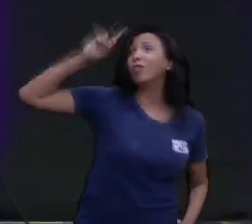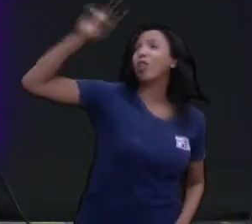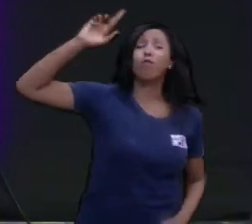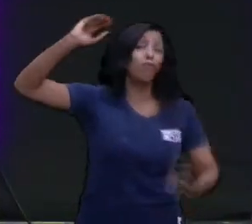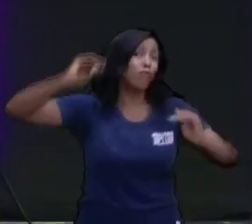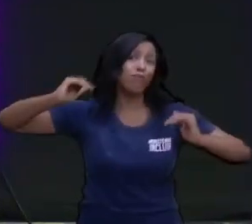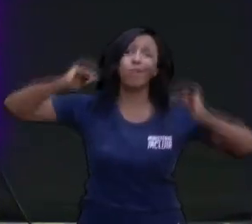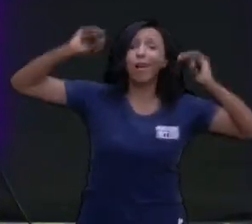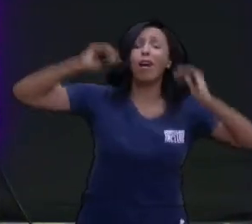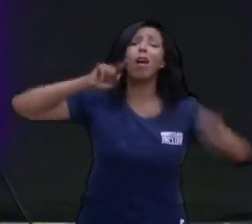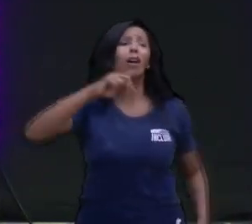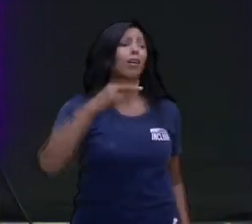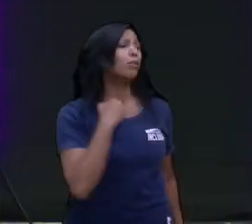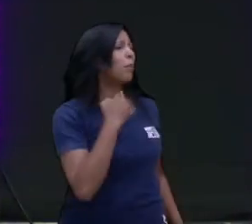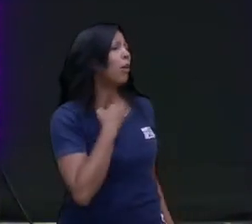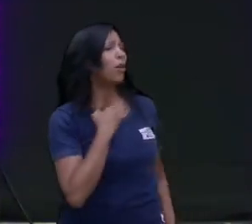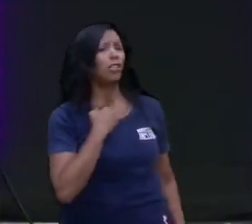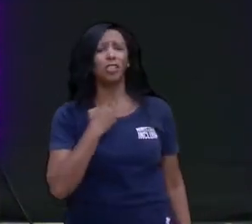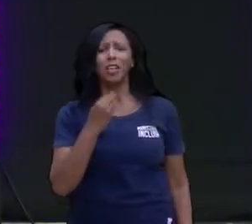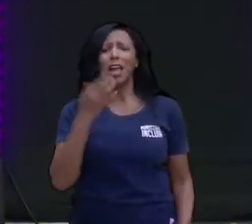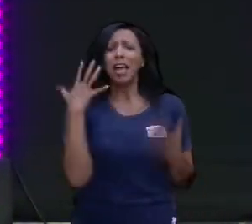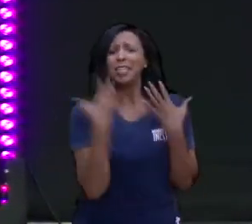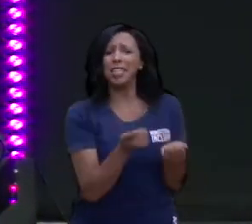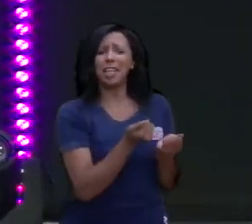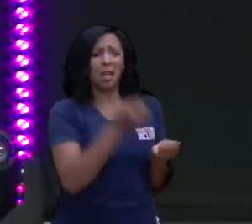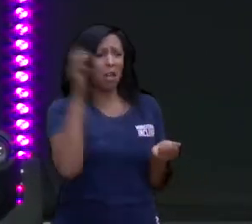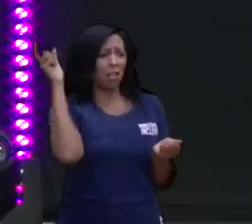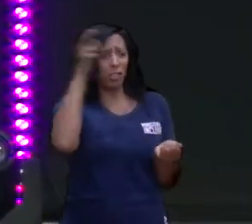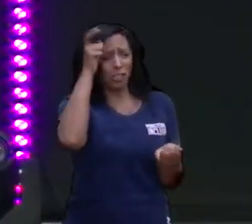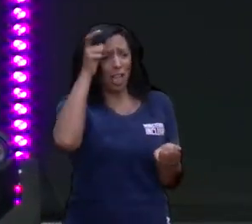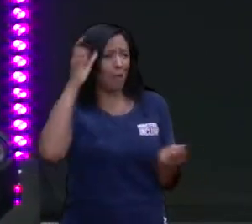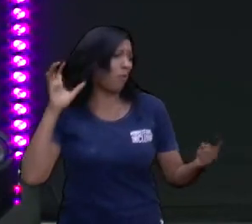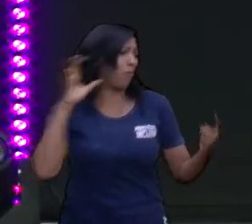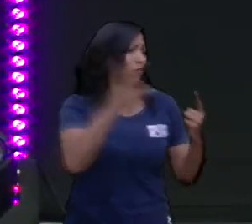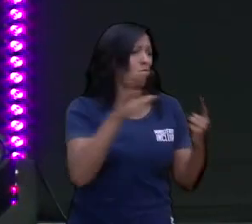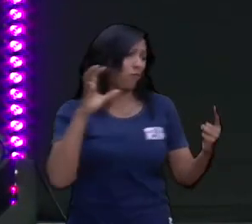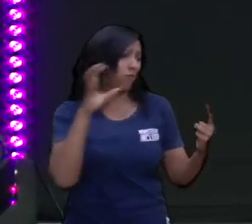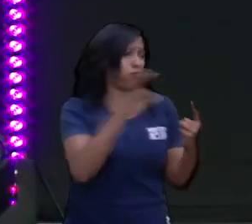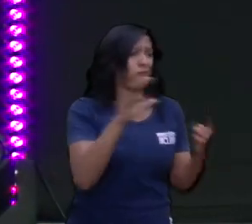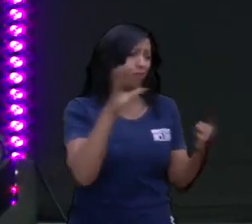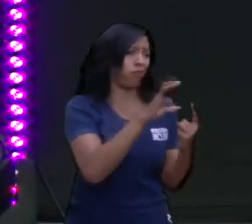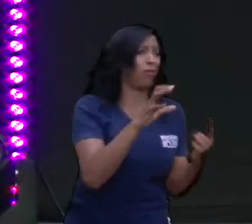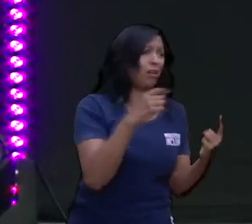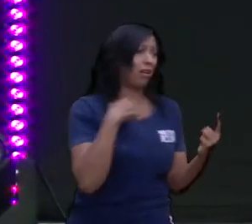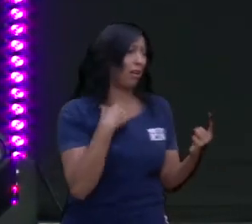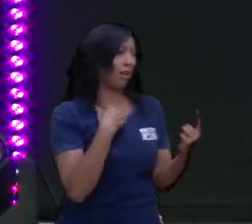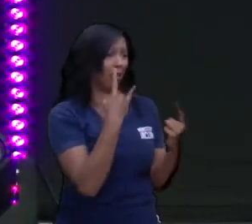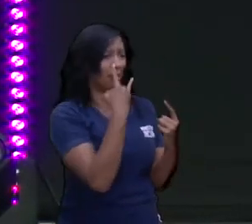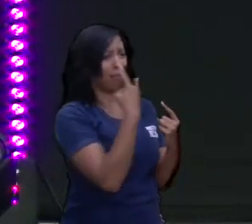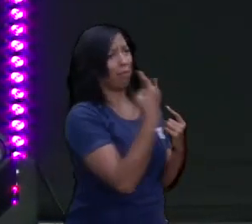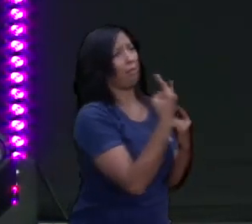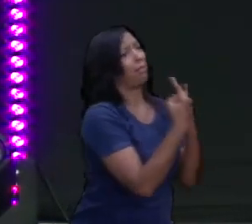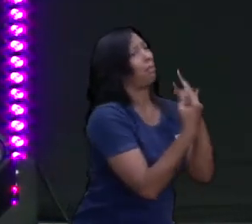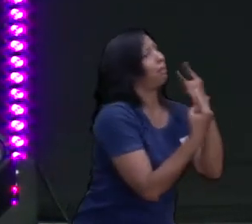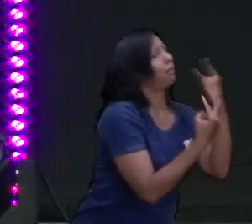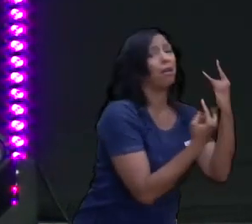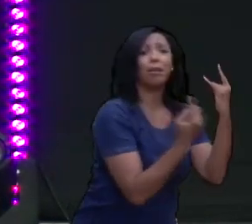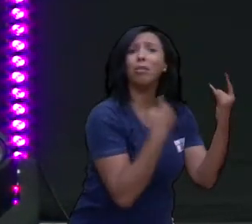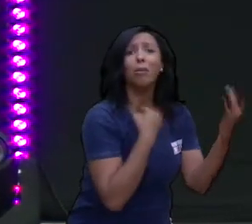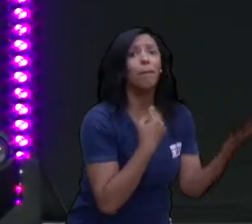você não pode viver sobre a influência E domínio do Mal como resistir a